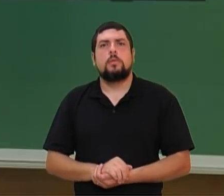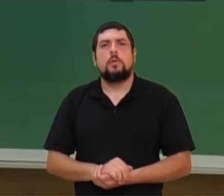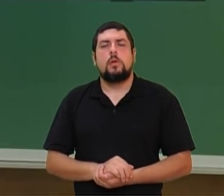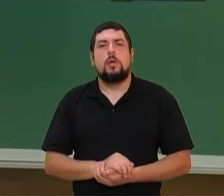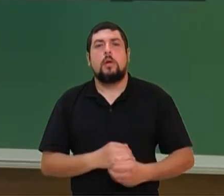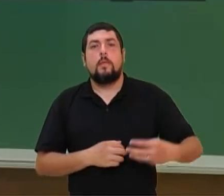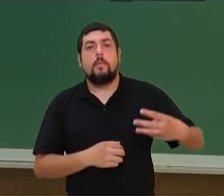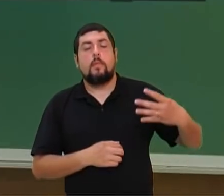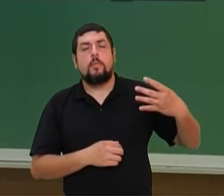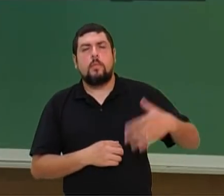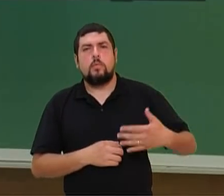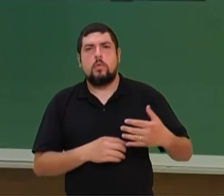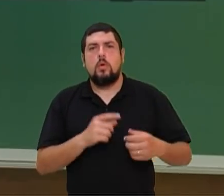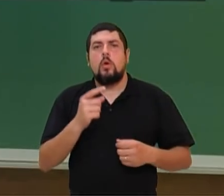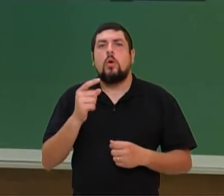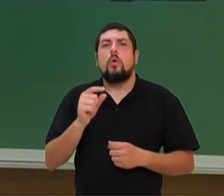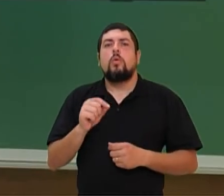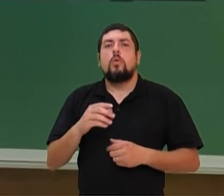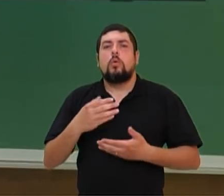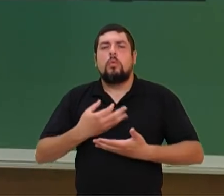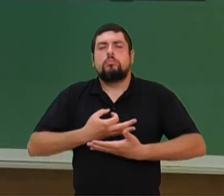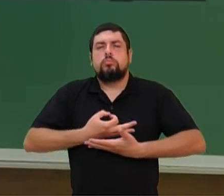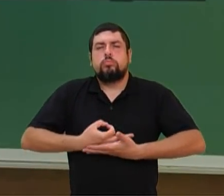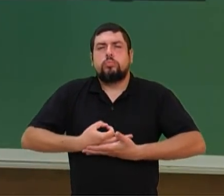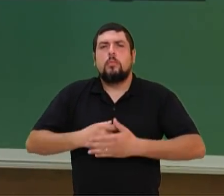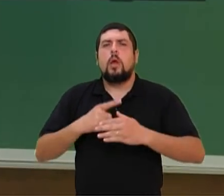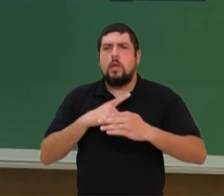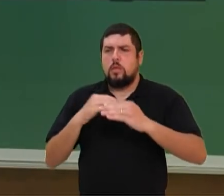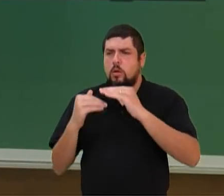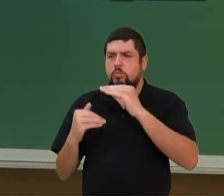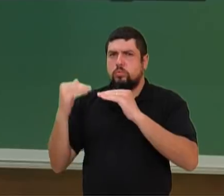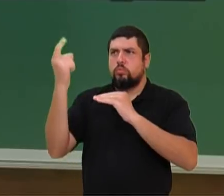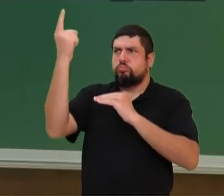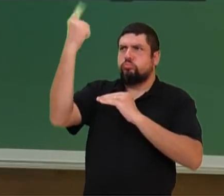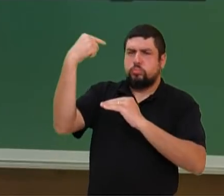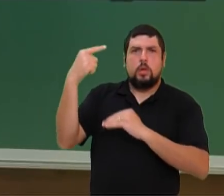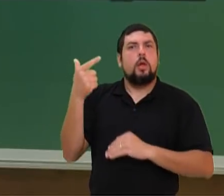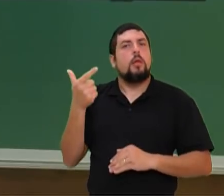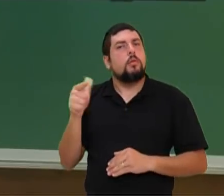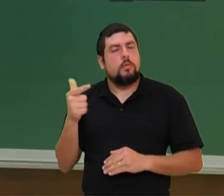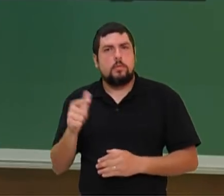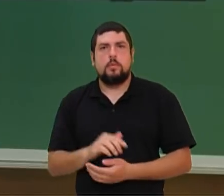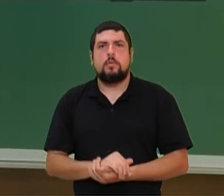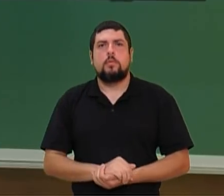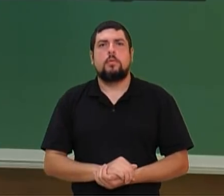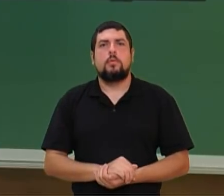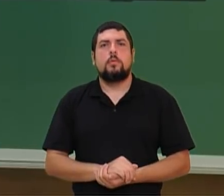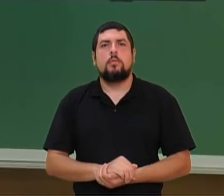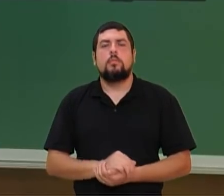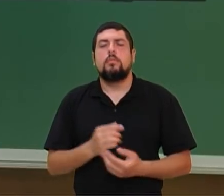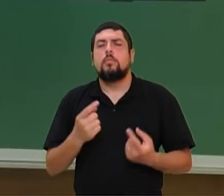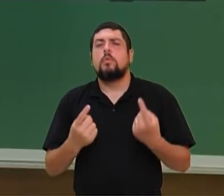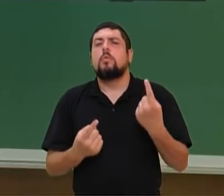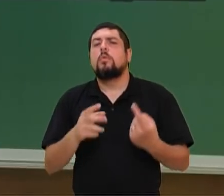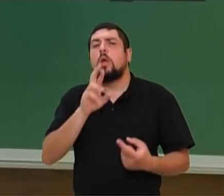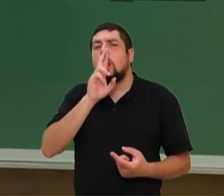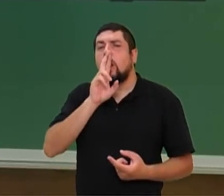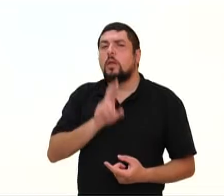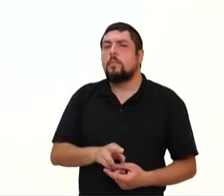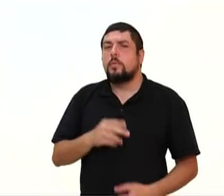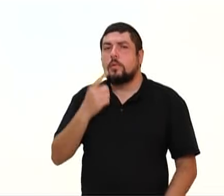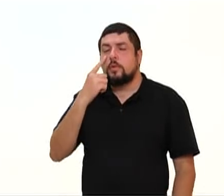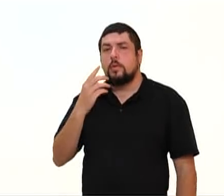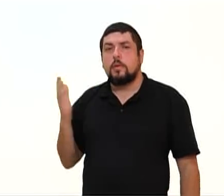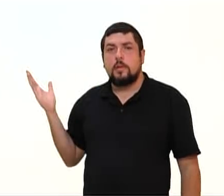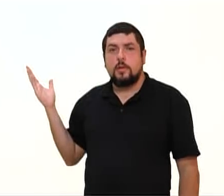não reconhece nenhum ser superior capaz de dar ordem à humanidade. Qual que vocês responderam, pessoal?